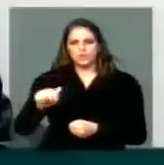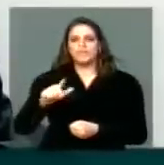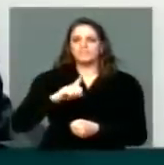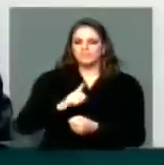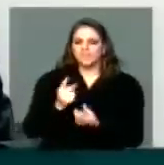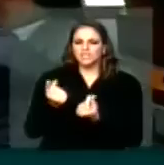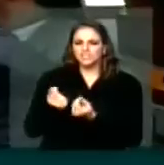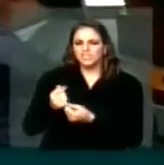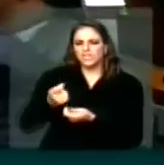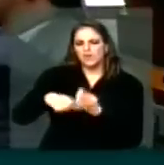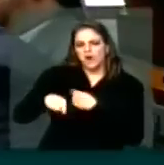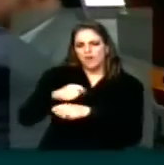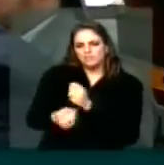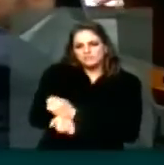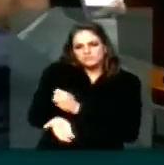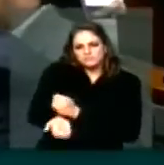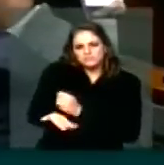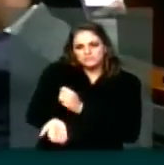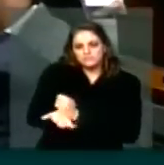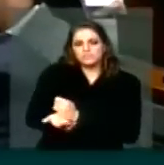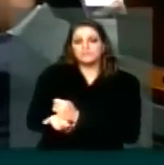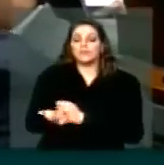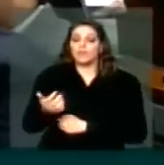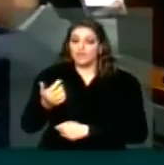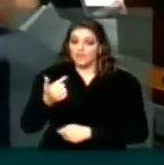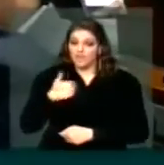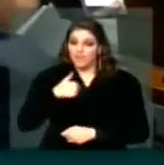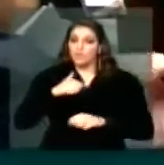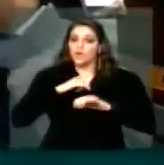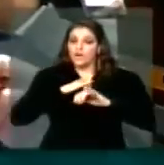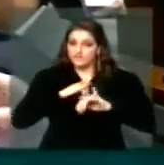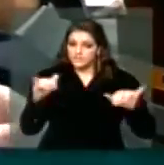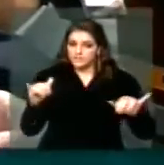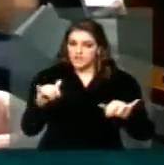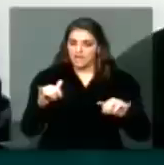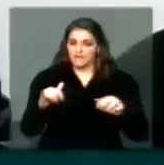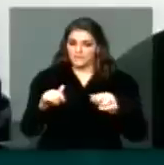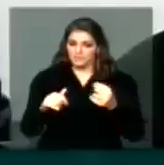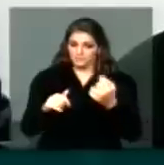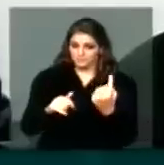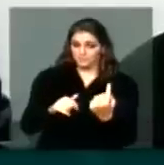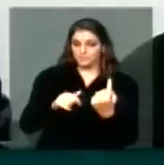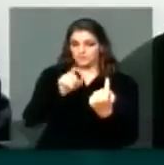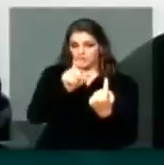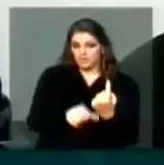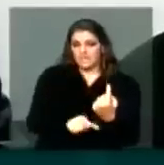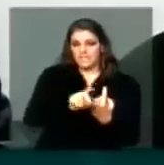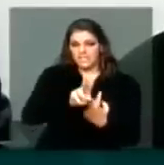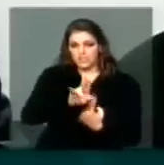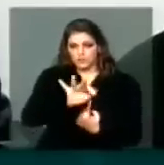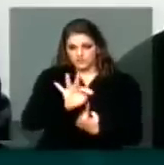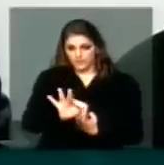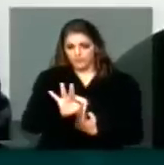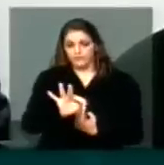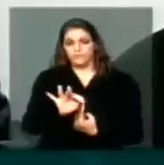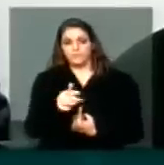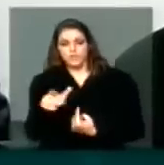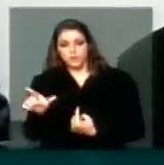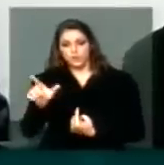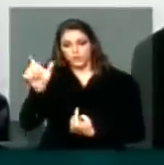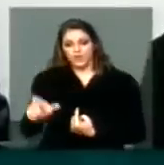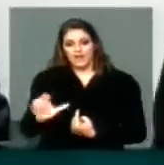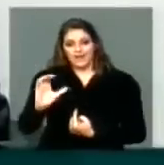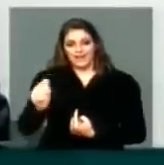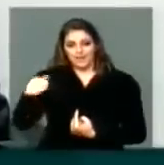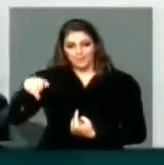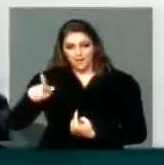propina, eu faço também um registro importantíssimo. Tanto o senhor Youssef como o senhor Camargo estão sob